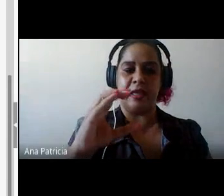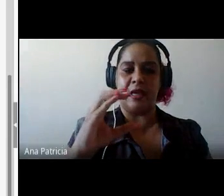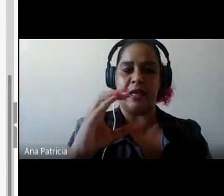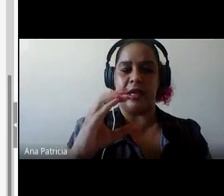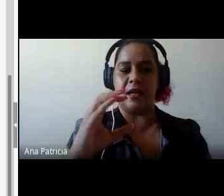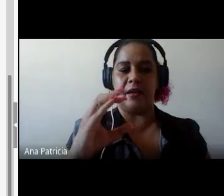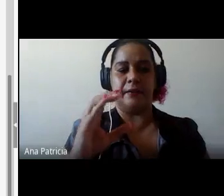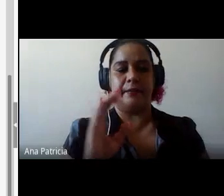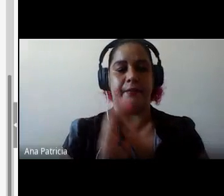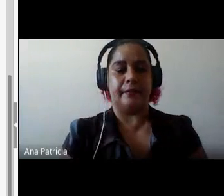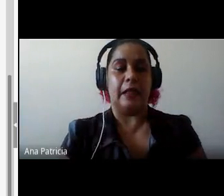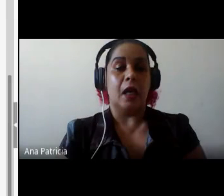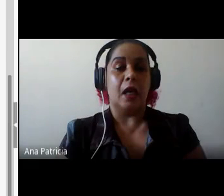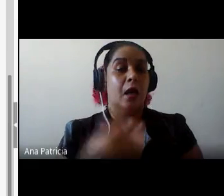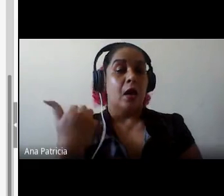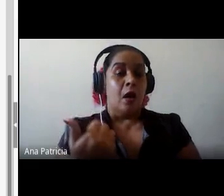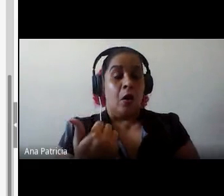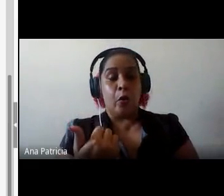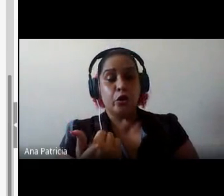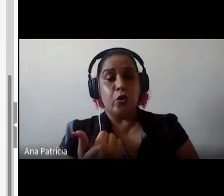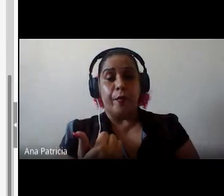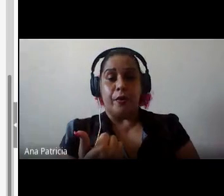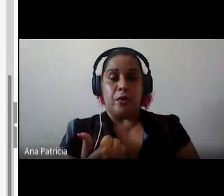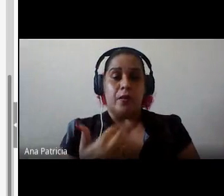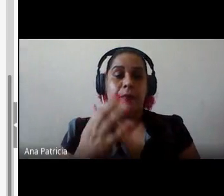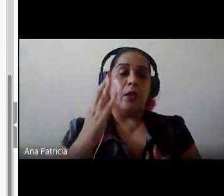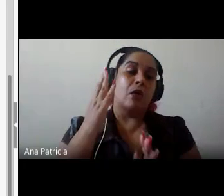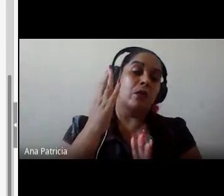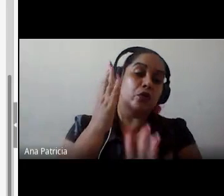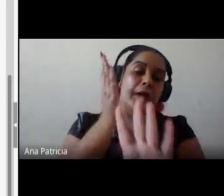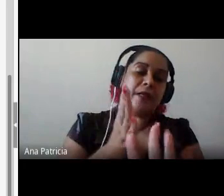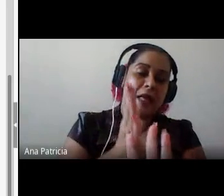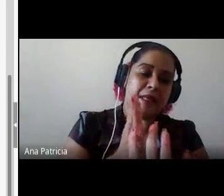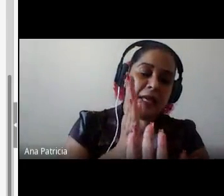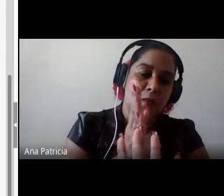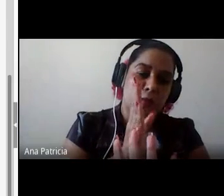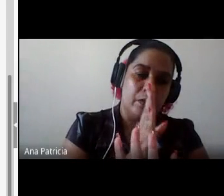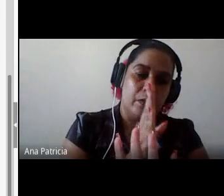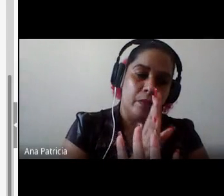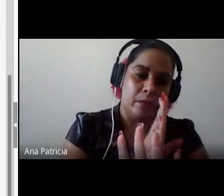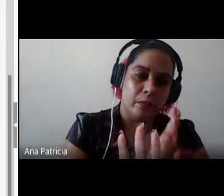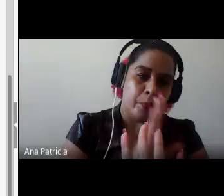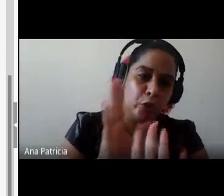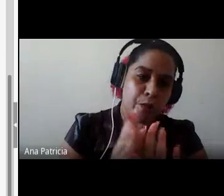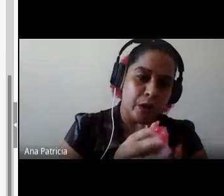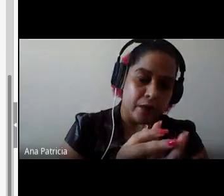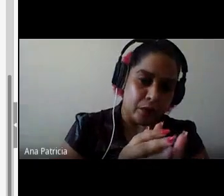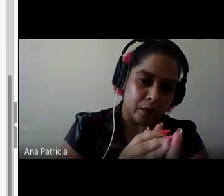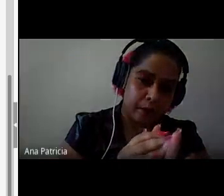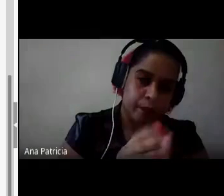cedilha. Os números. Os números em Libras, eles mudam por dois